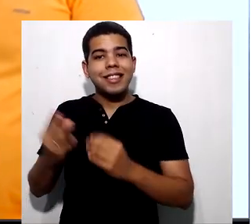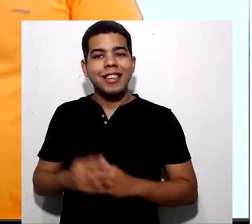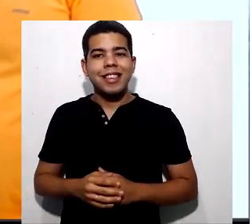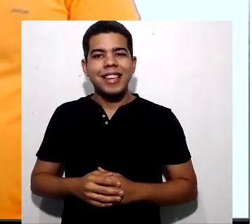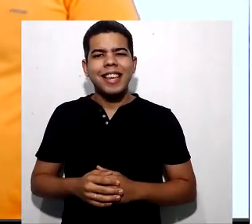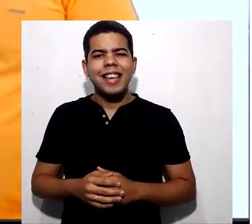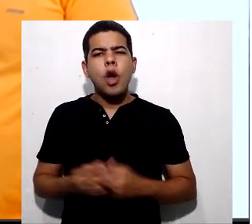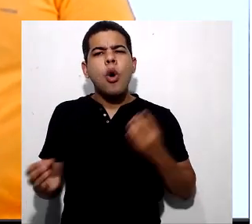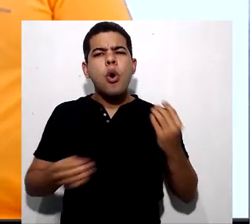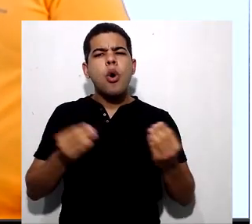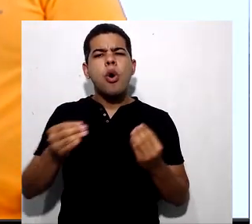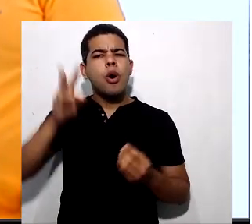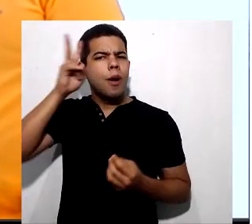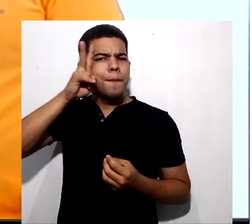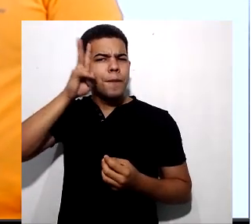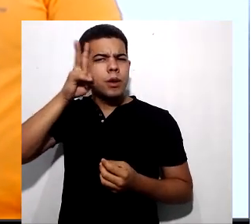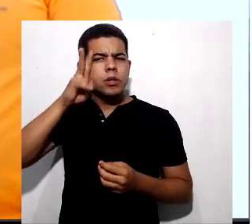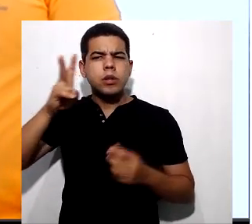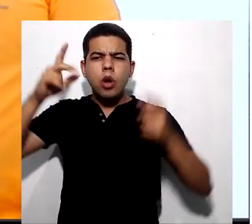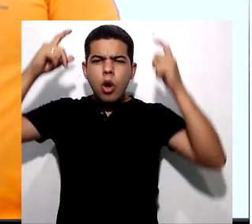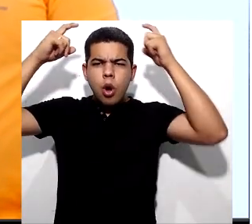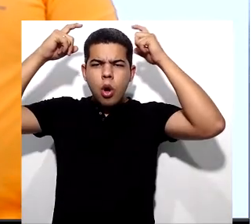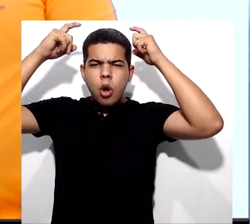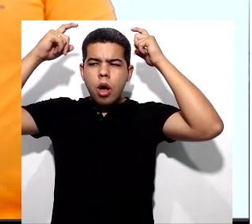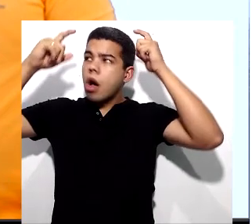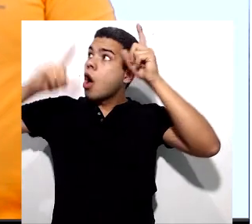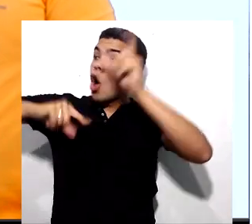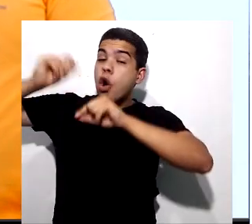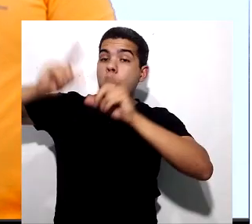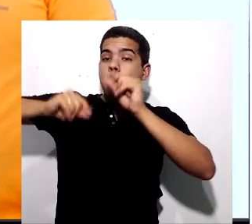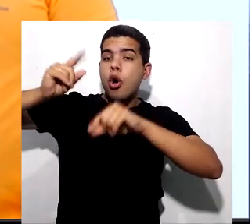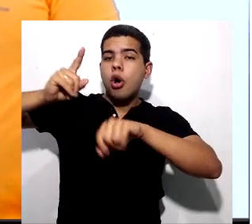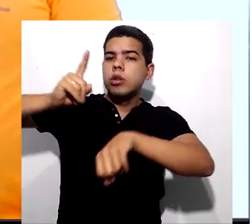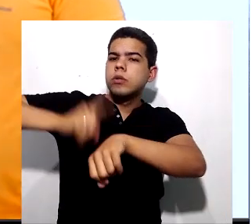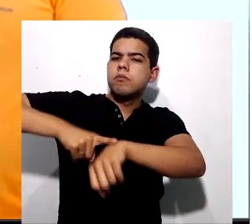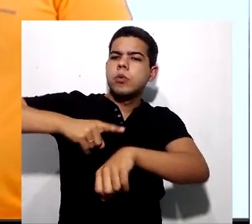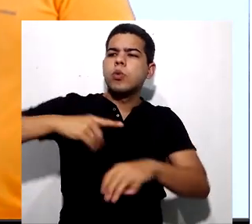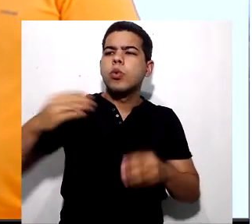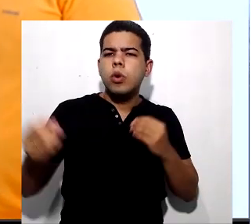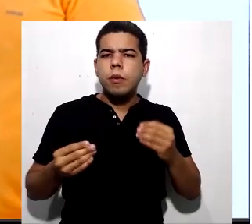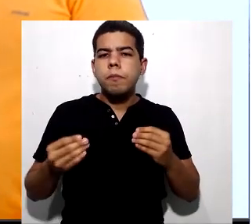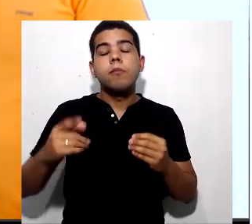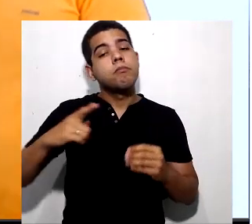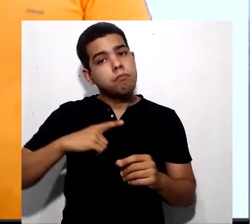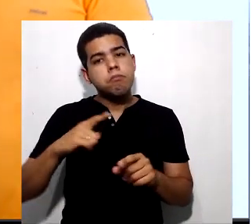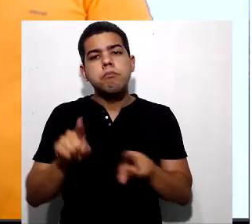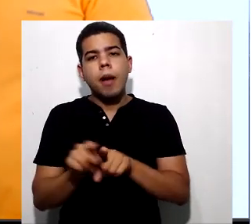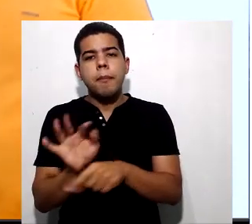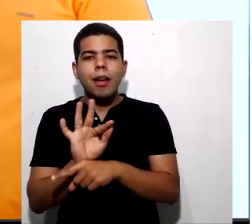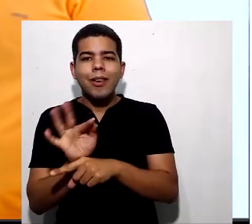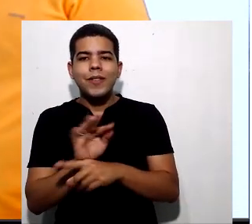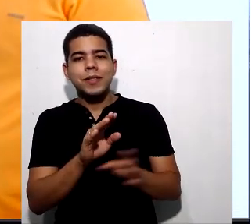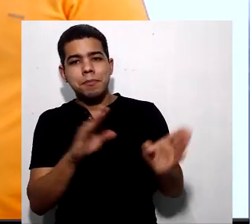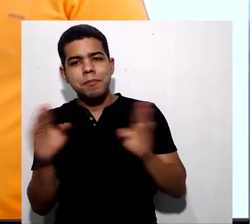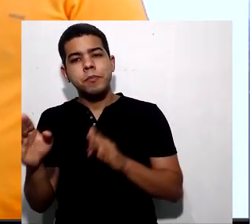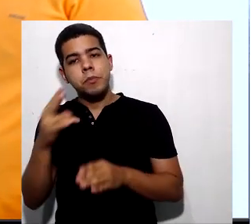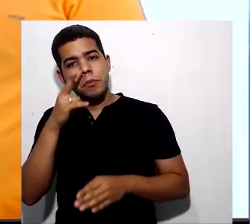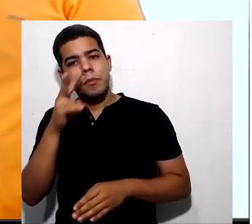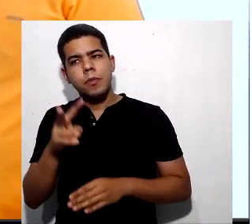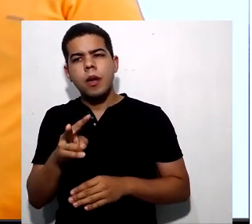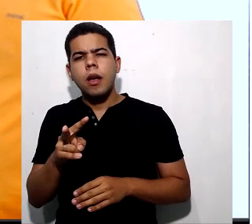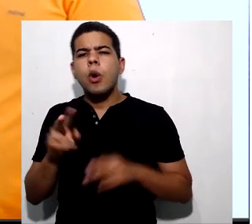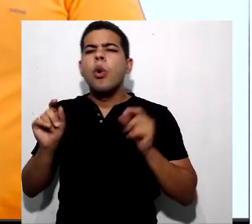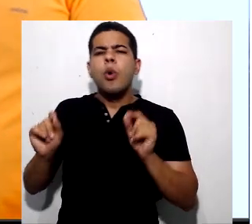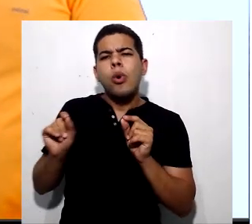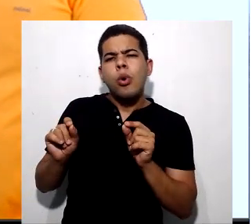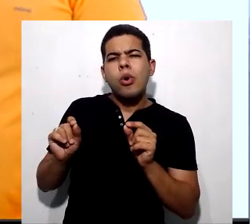Que gerou a questão do filme homônimo, do mesmo nome, e este filme vai trabalhar justamente a questão de uma